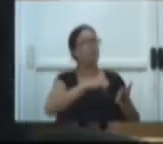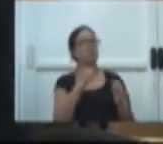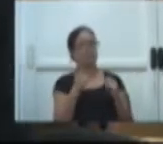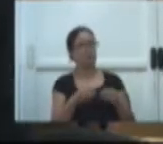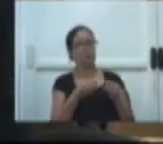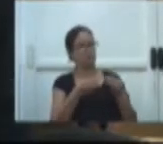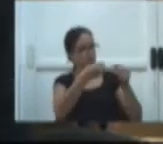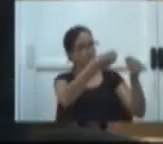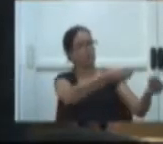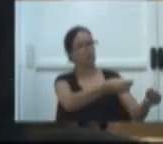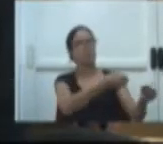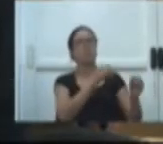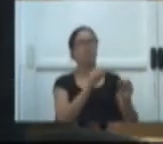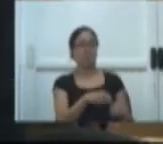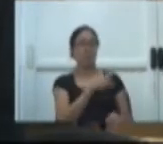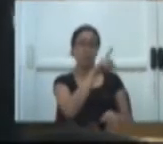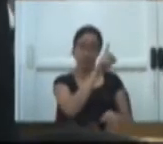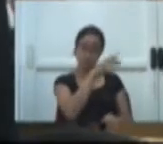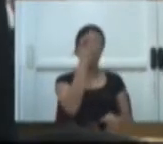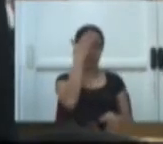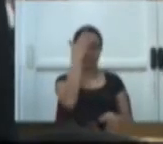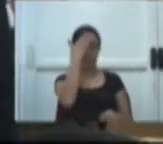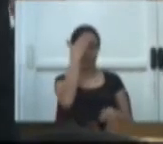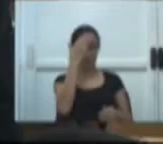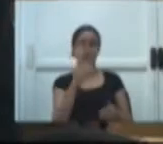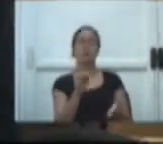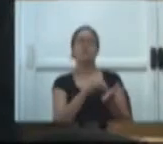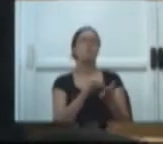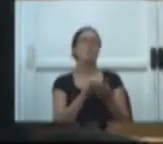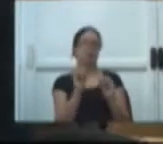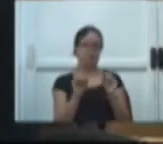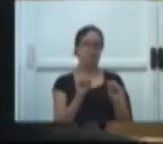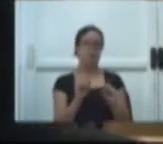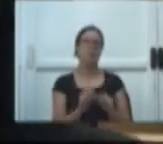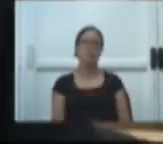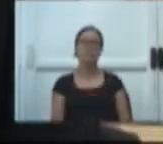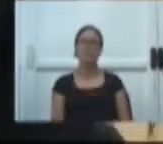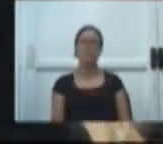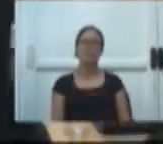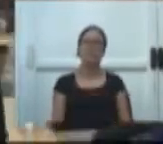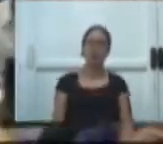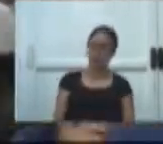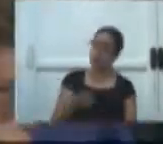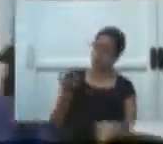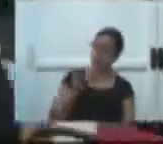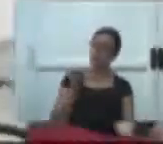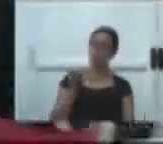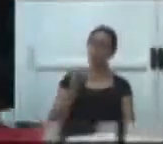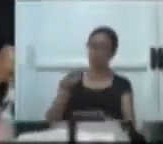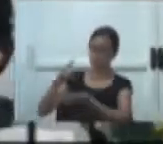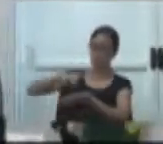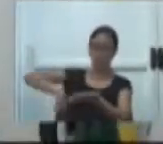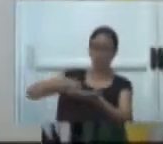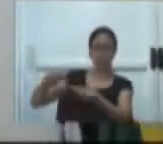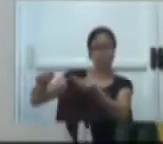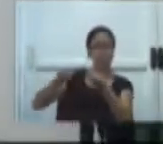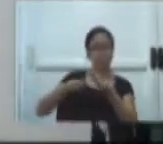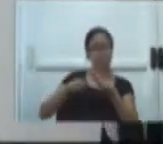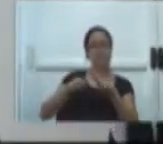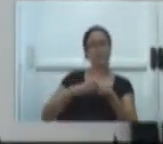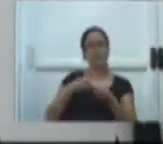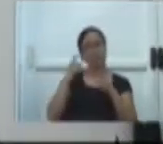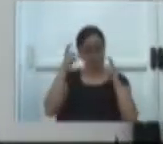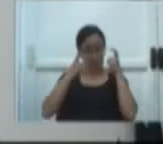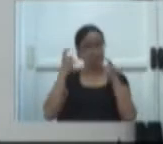faltando. Gostaria muito de ver, porque isso realmente é preocupante. Sim. E eu não presenciei ninguém lá saindo sem